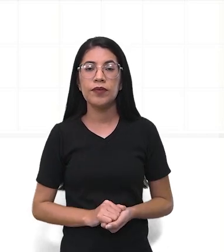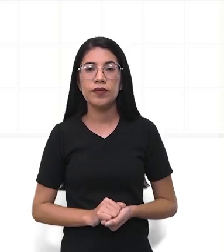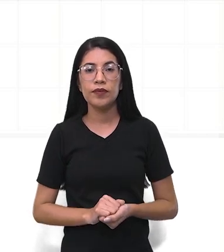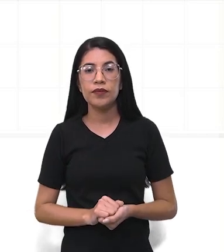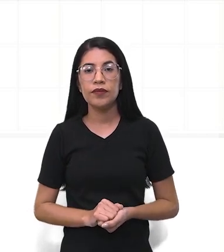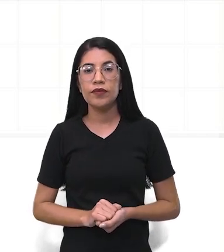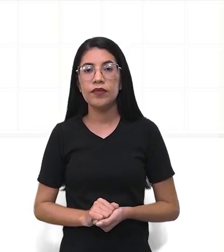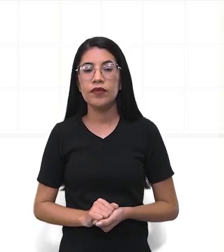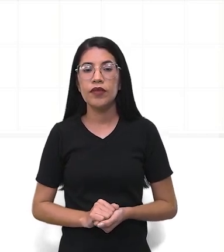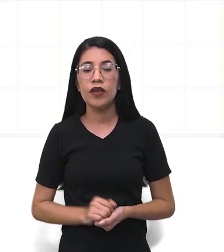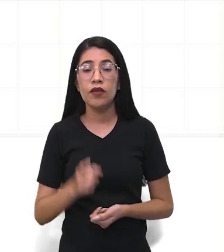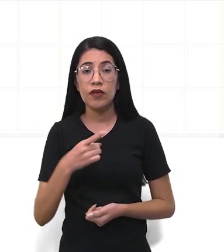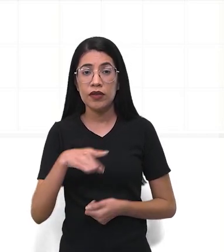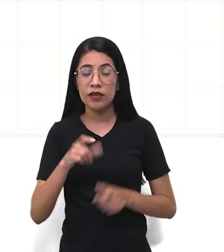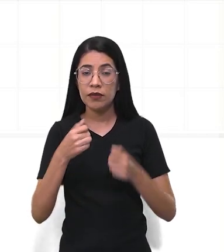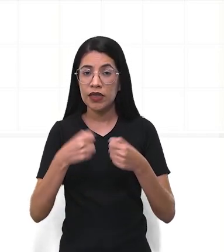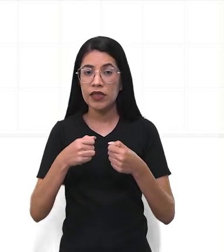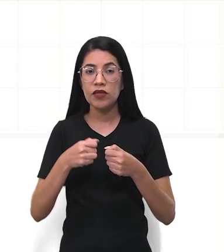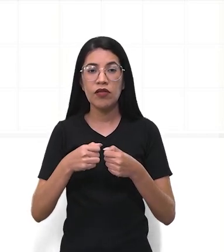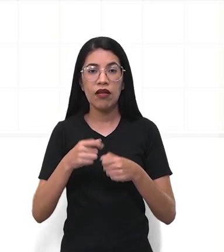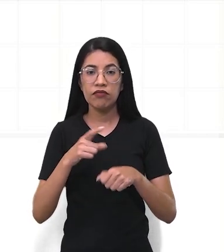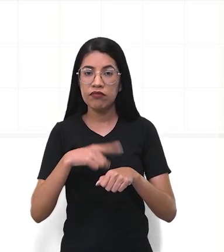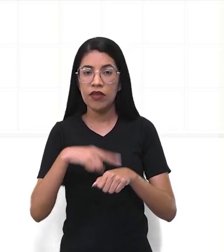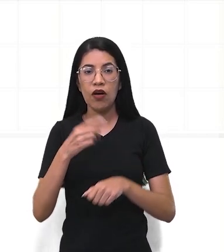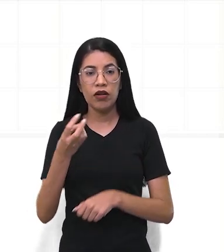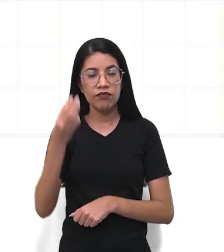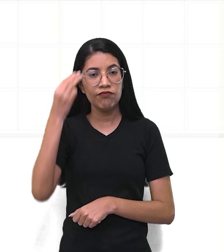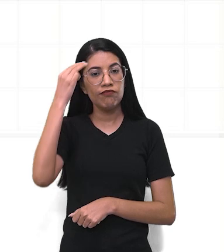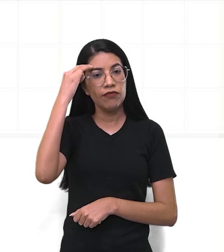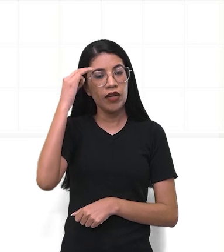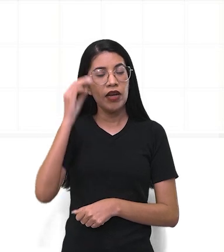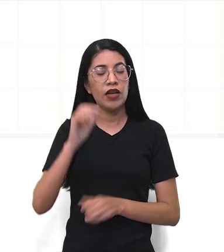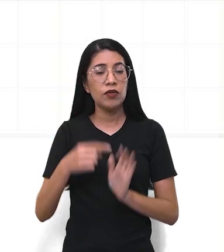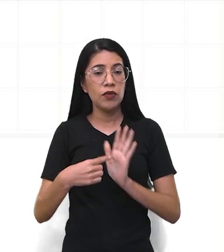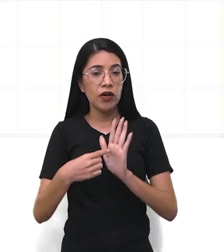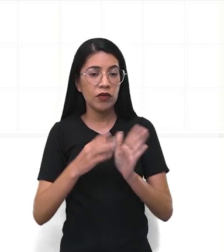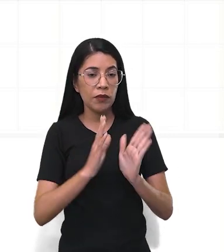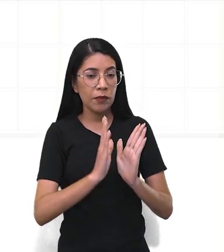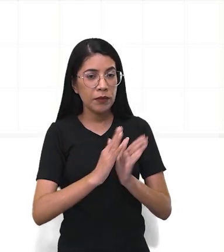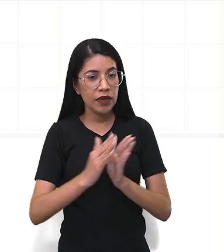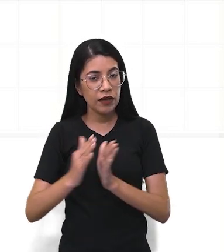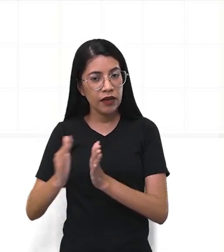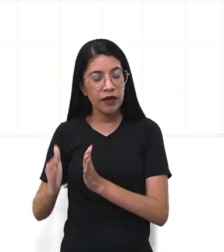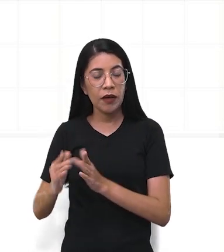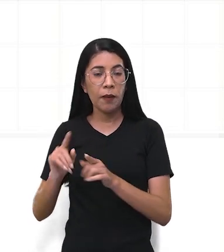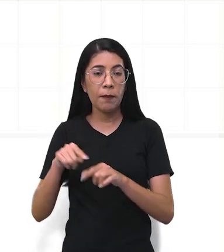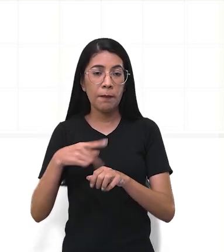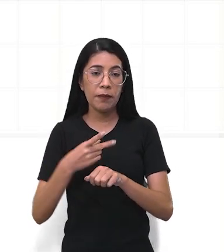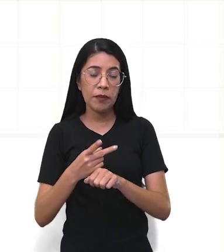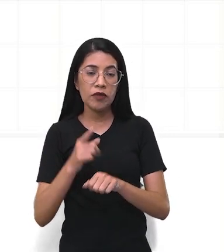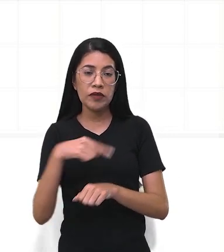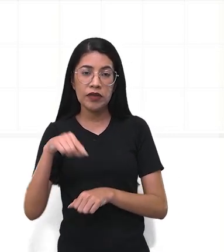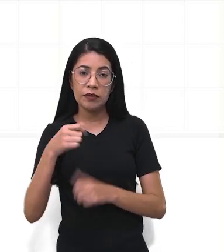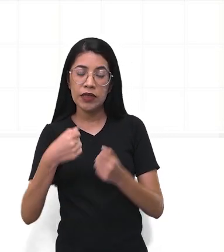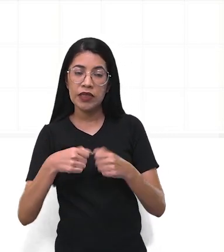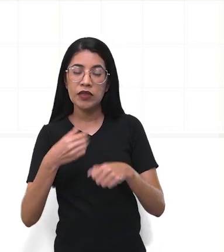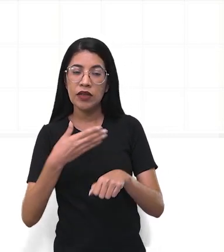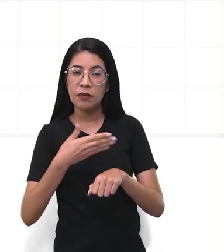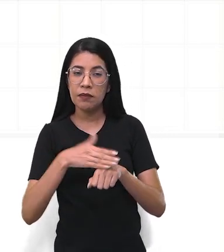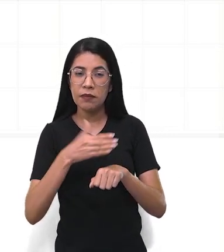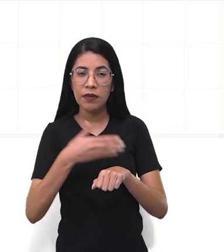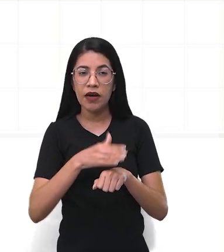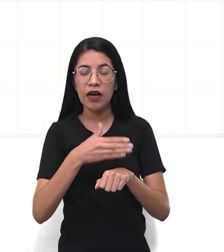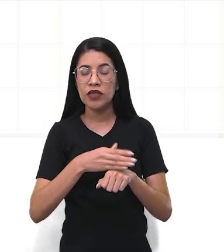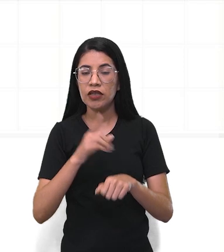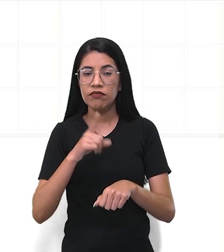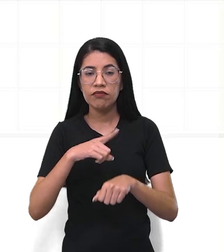Repito, tá? Isso aqui você já tem que estar fazendo de cabeça. Eu estou fazendo aqui passo a passo, mas na hora que você pegar esse percentual aqui,